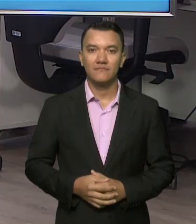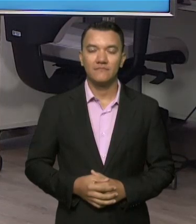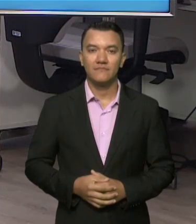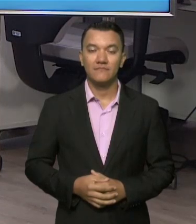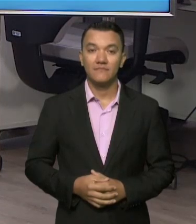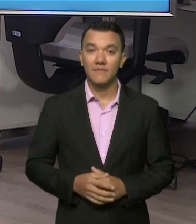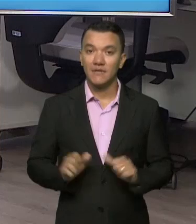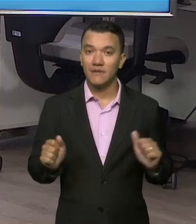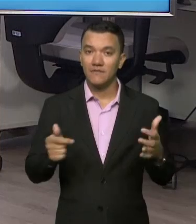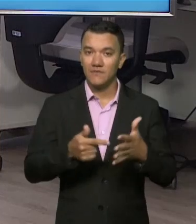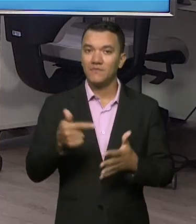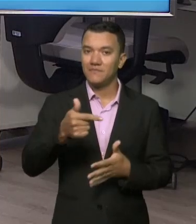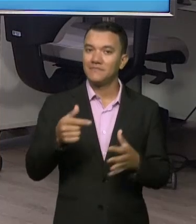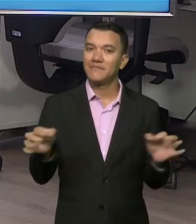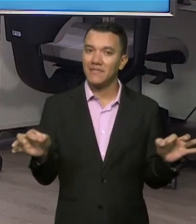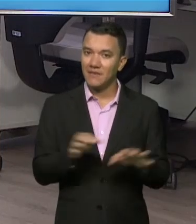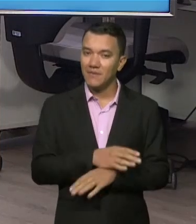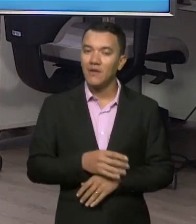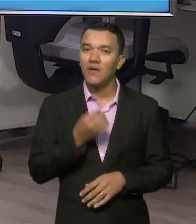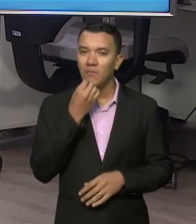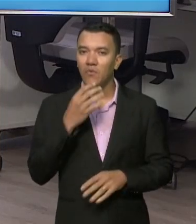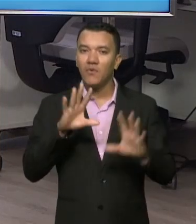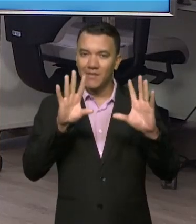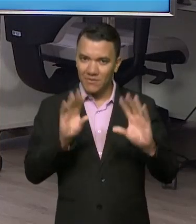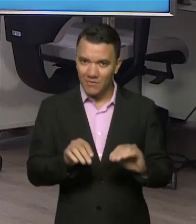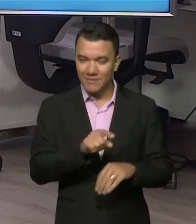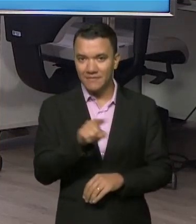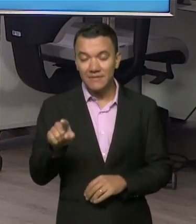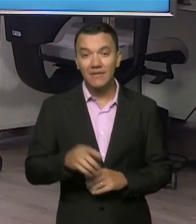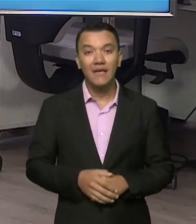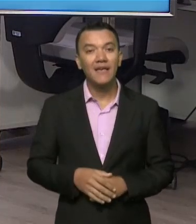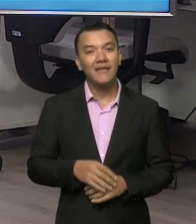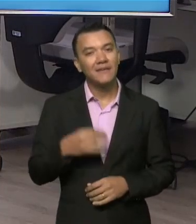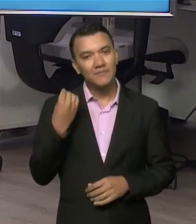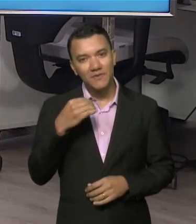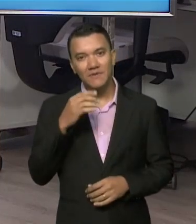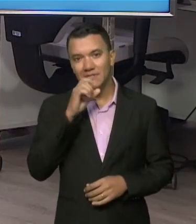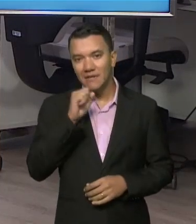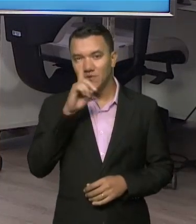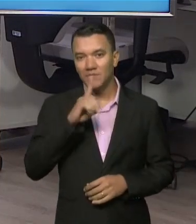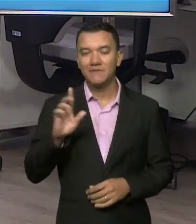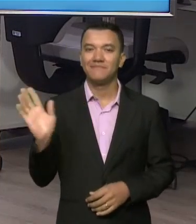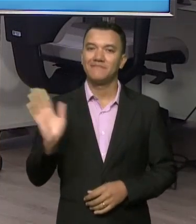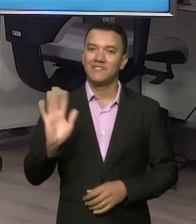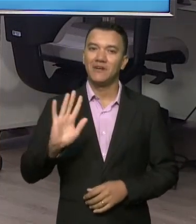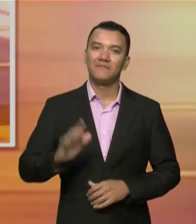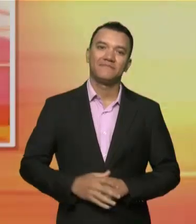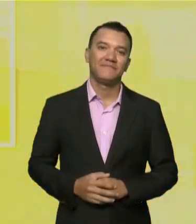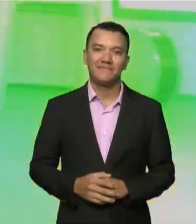Papo F2 fica por aqui. Uma ótima noite para você. Aproveite seu fim de semana. Tchau.